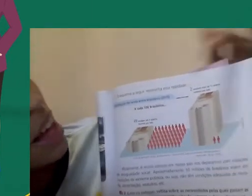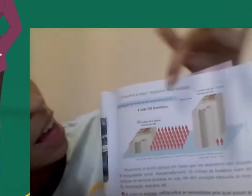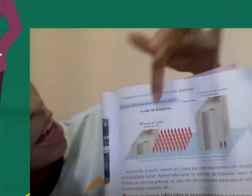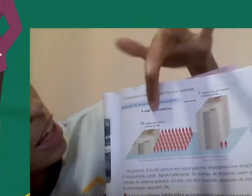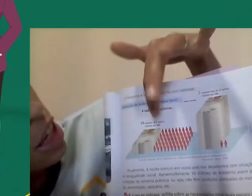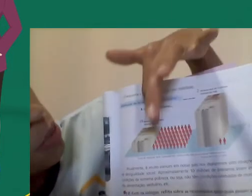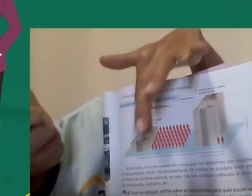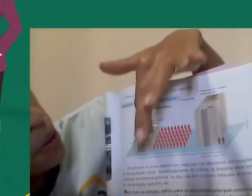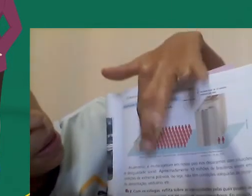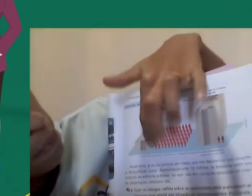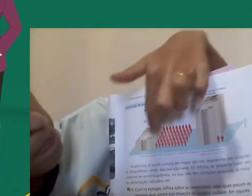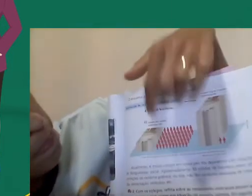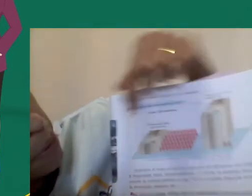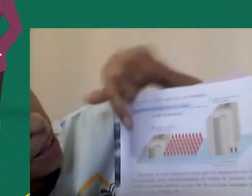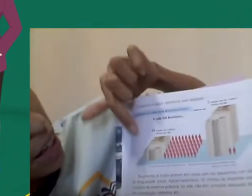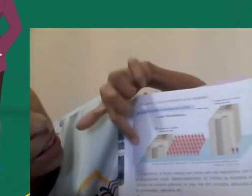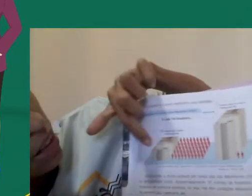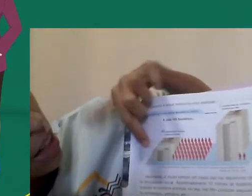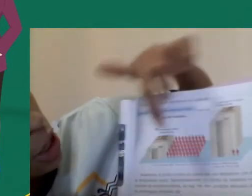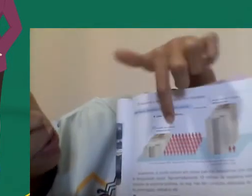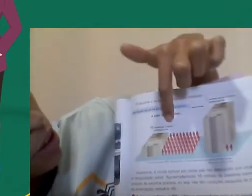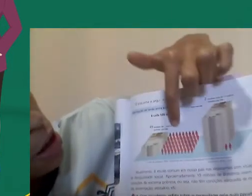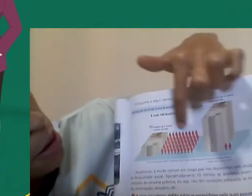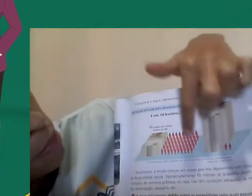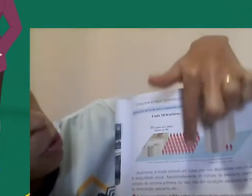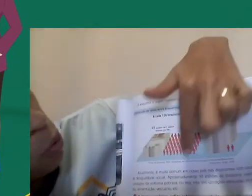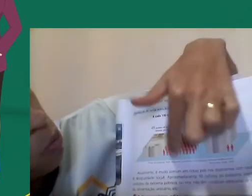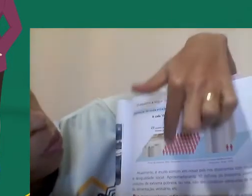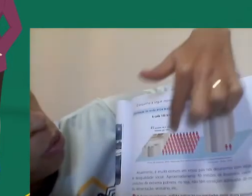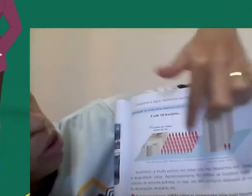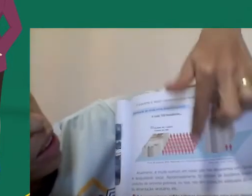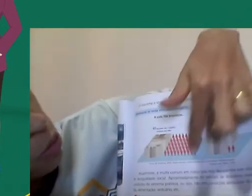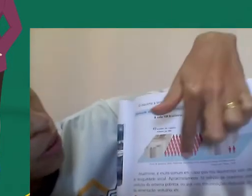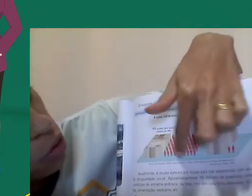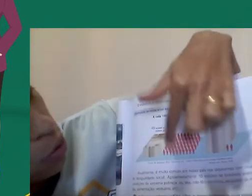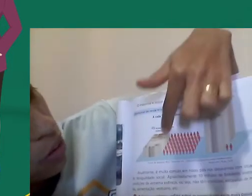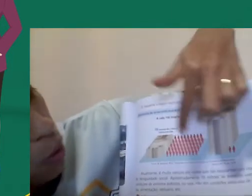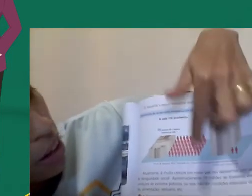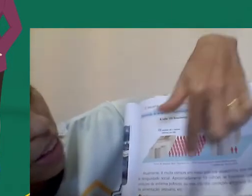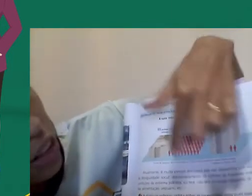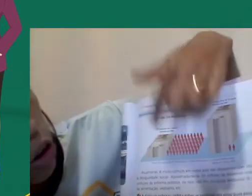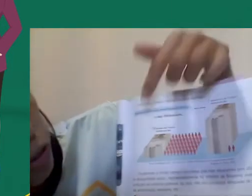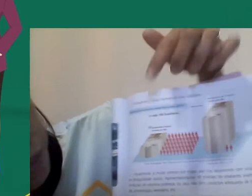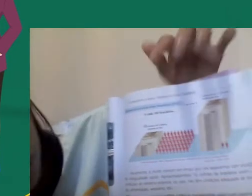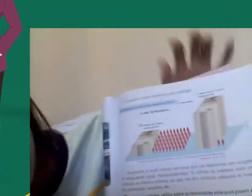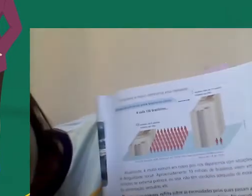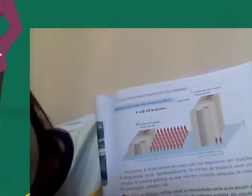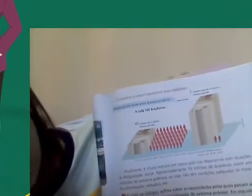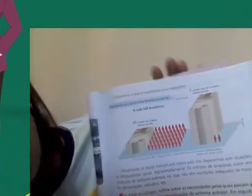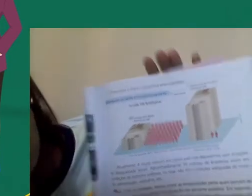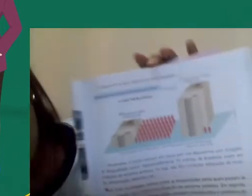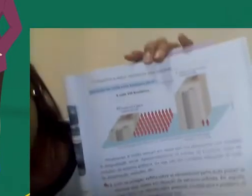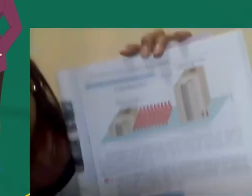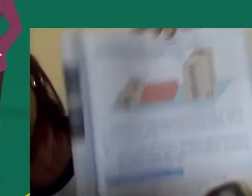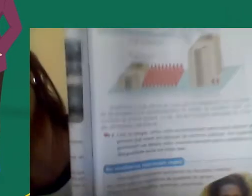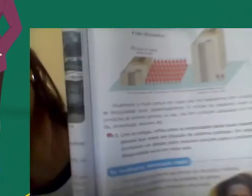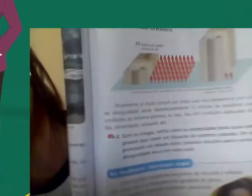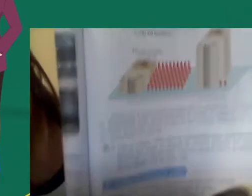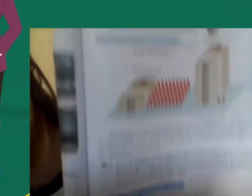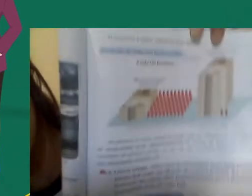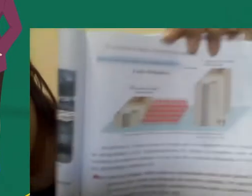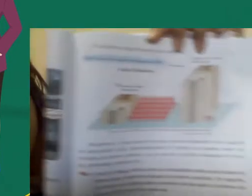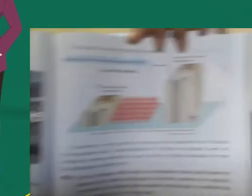né? E uma pilha pequena de dinheiro e muitas pessoas, 49 pessoas. O que é que eu